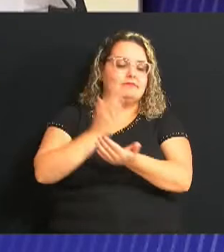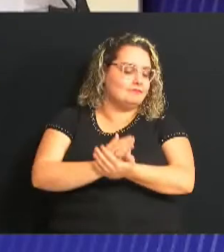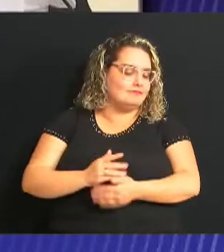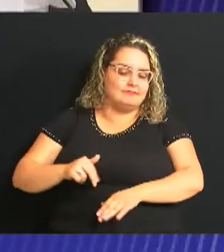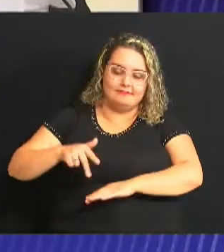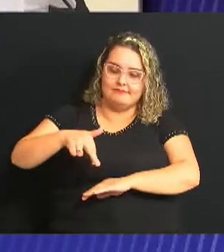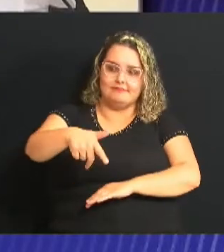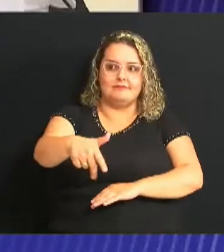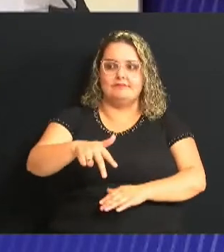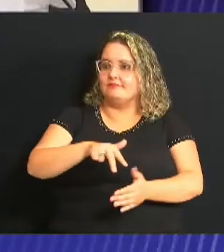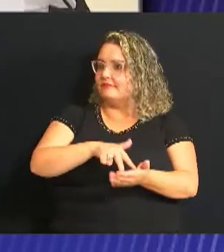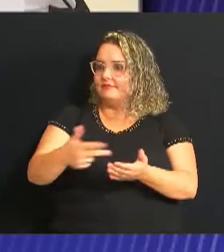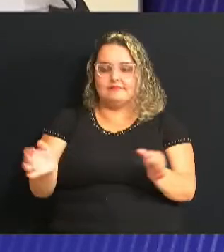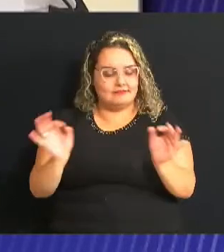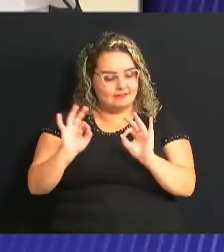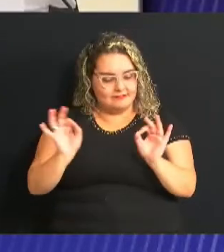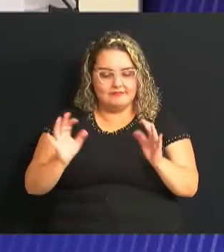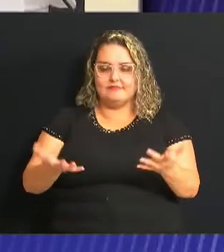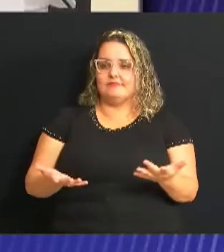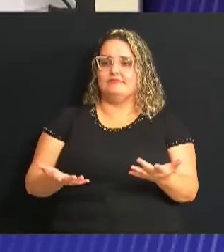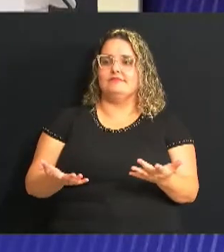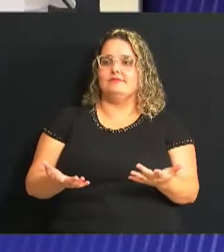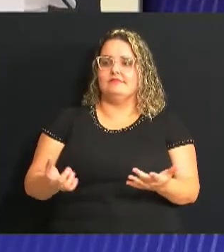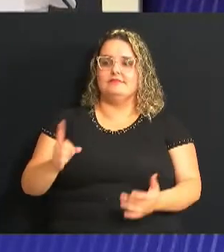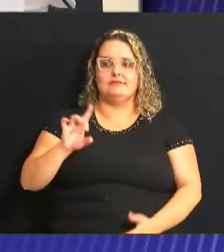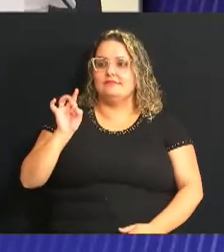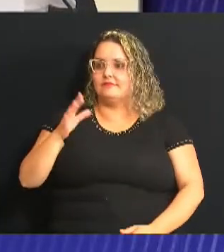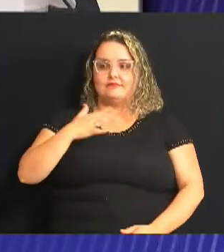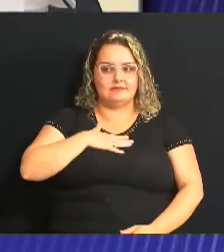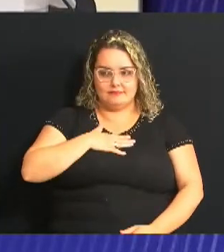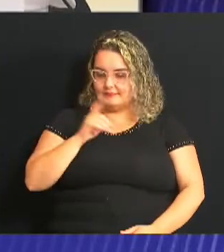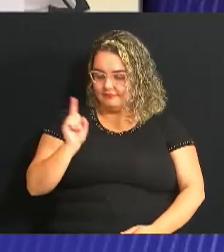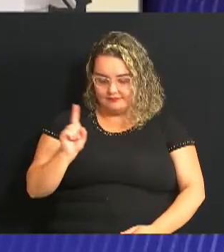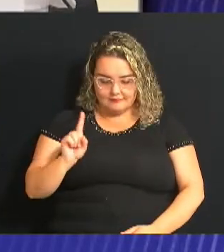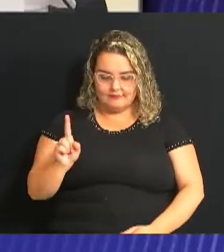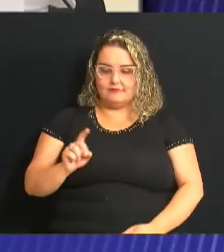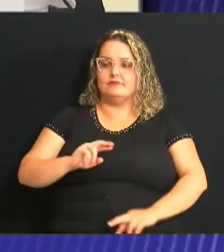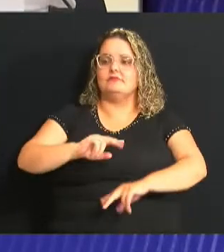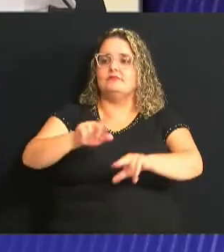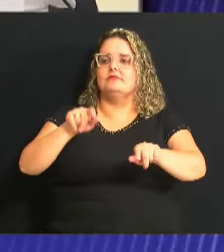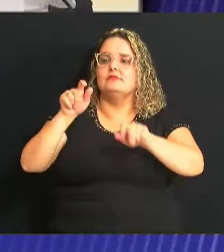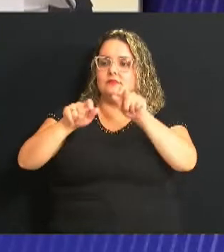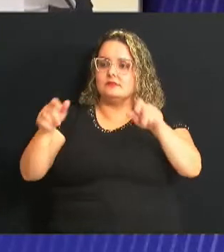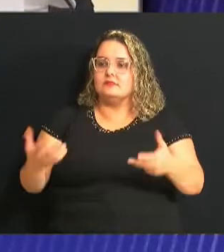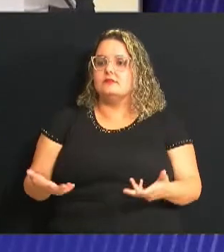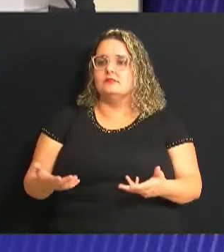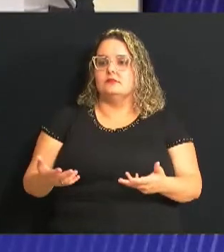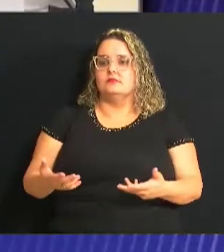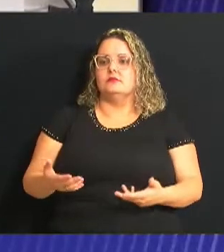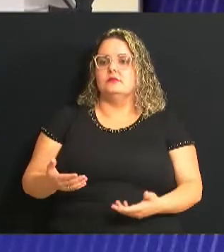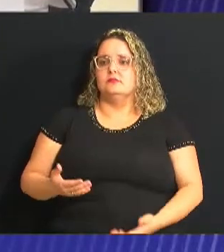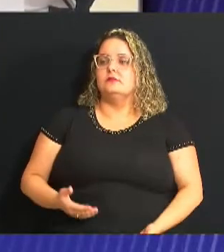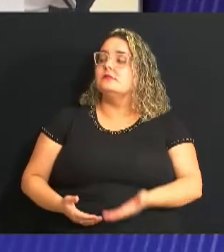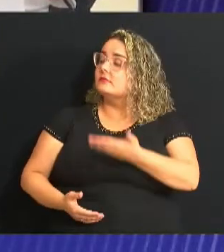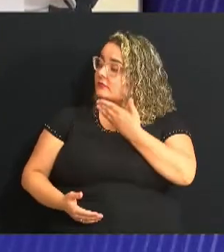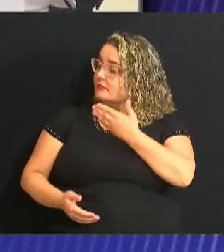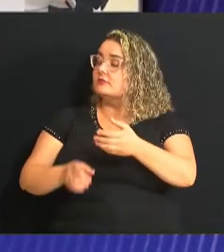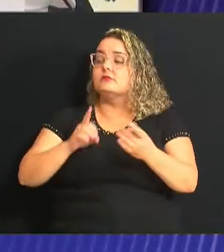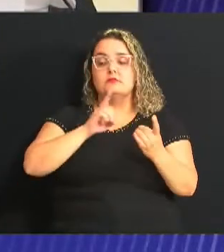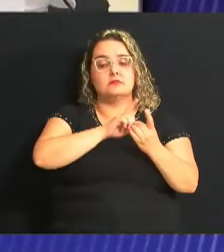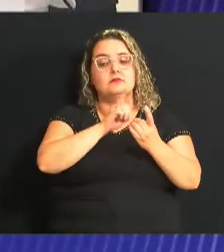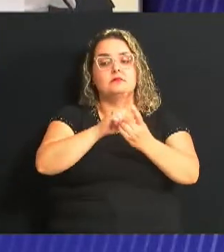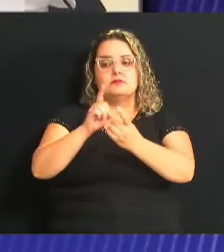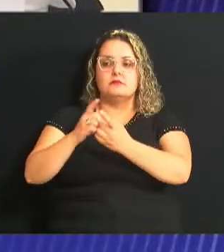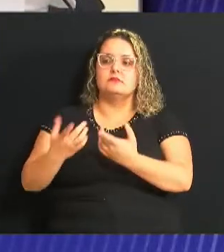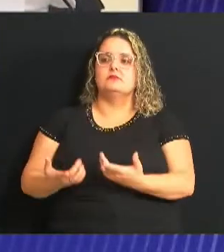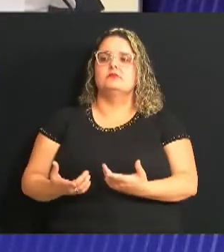e nem cair, nem nada. E não foi só eu, outras pessoas que ele tem atendido, e